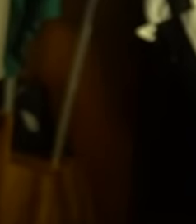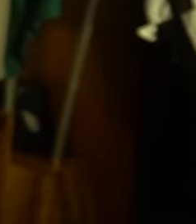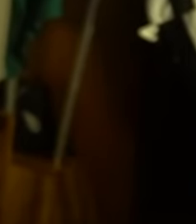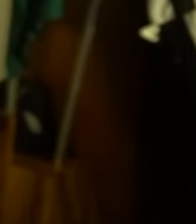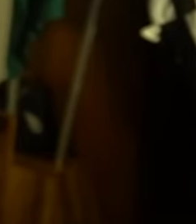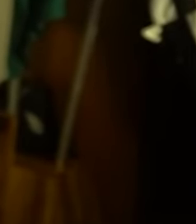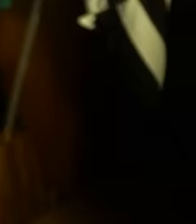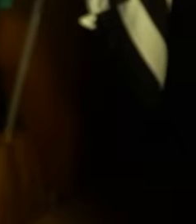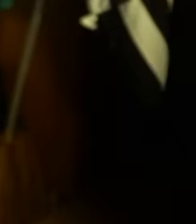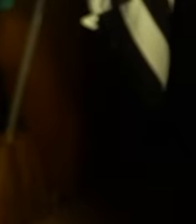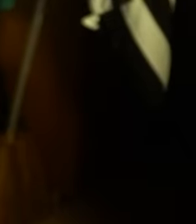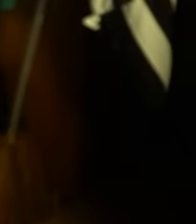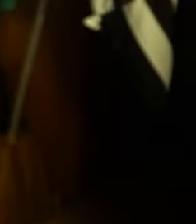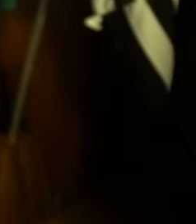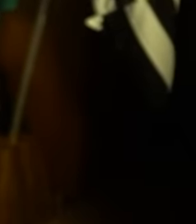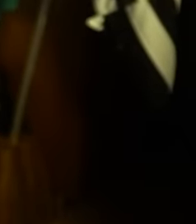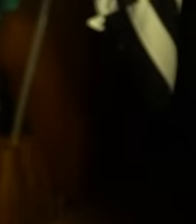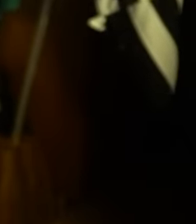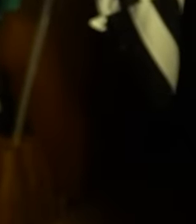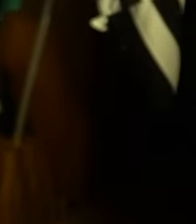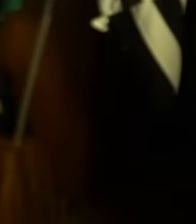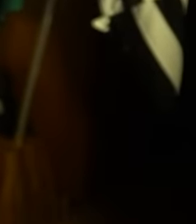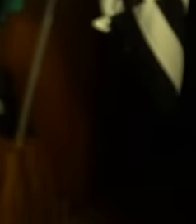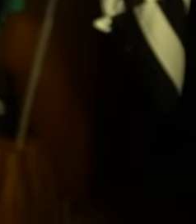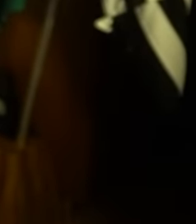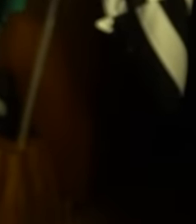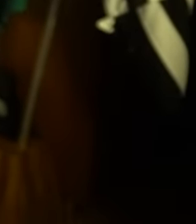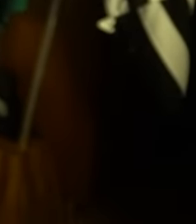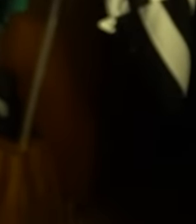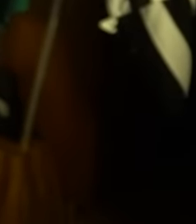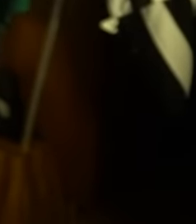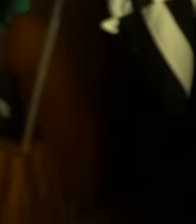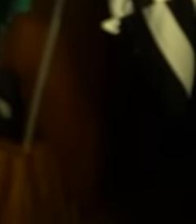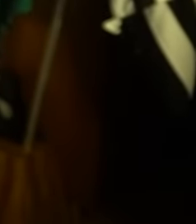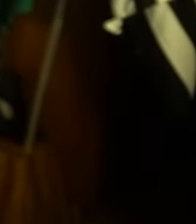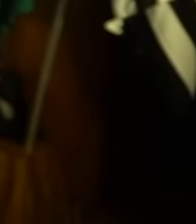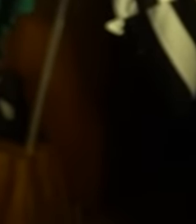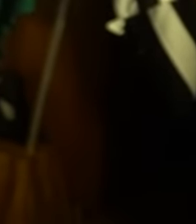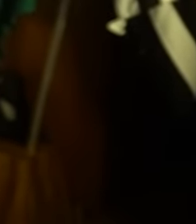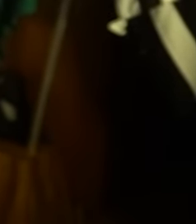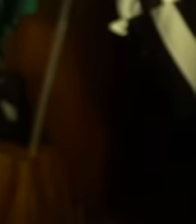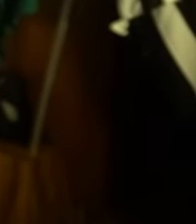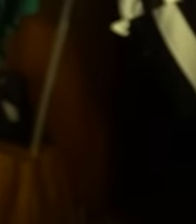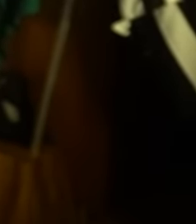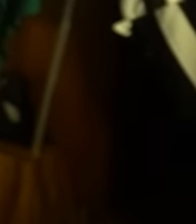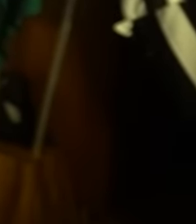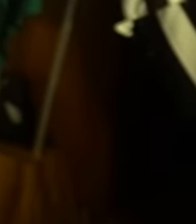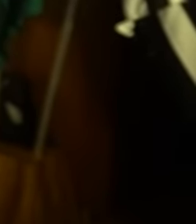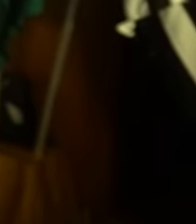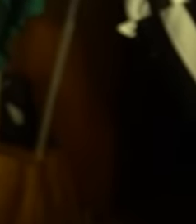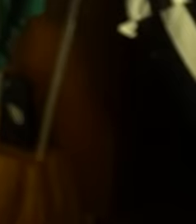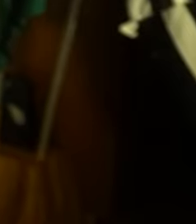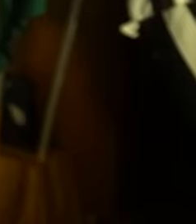de saúde mental, maníacos, né, que não conseguem se controlar, que cometem crimes e que, por isso,